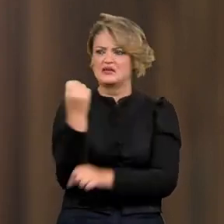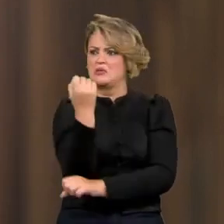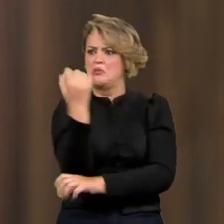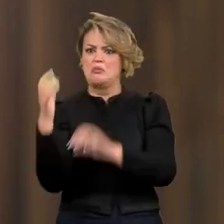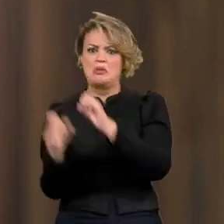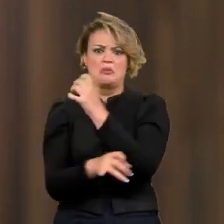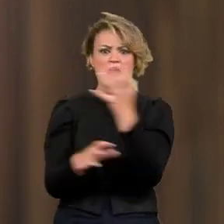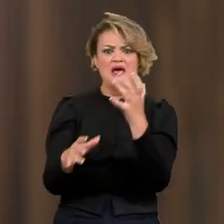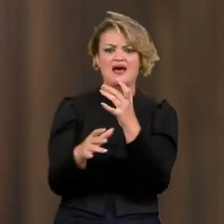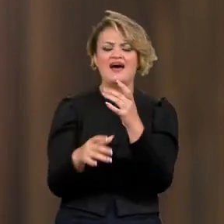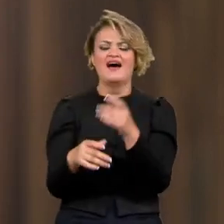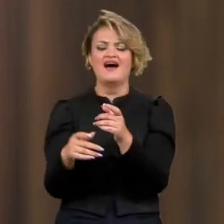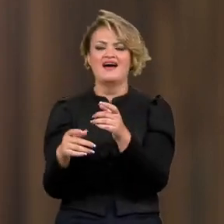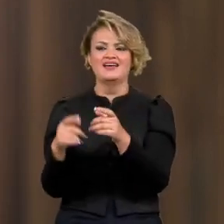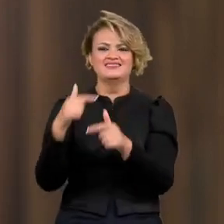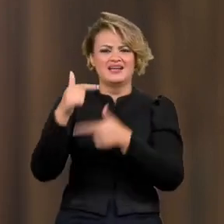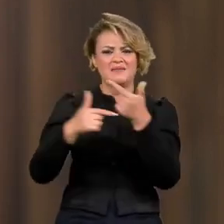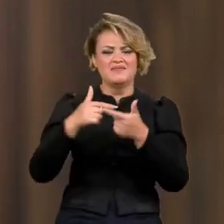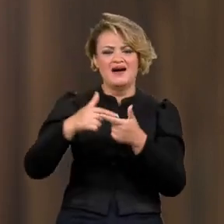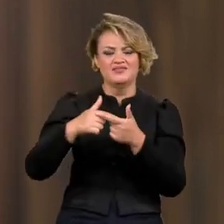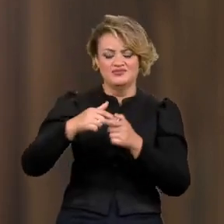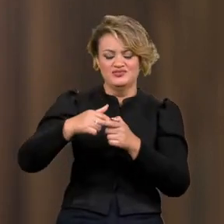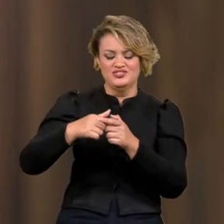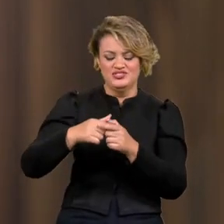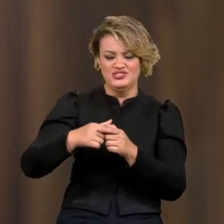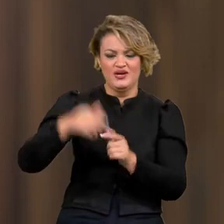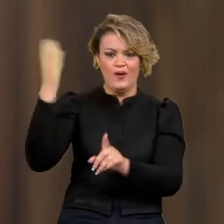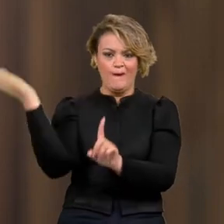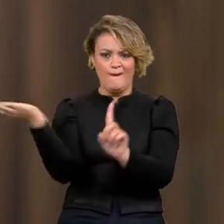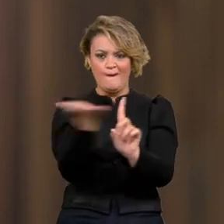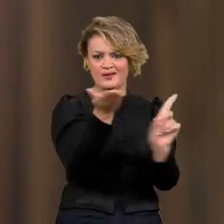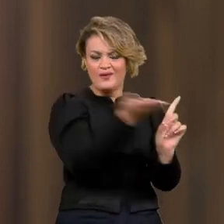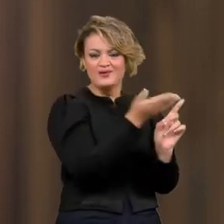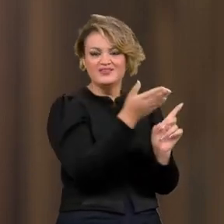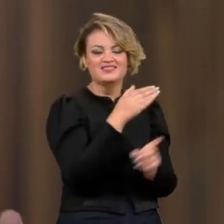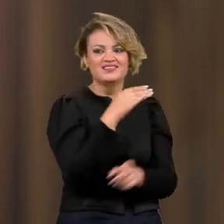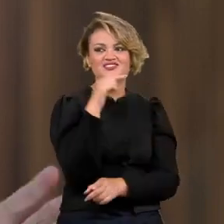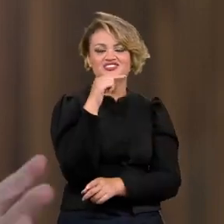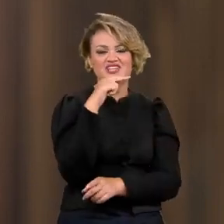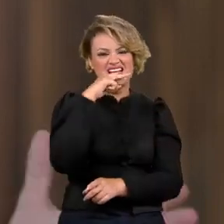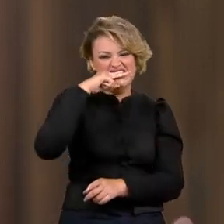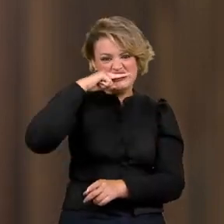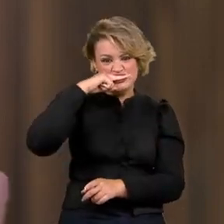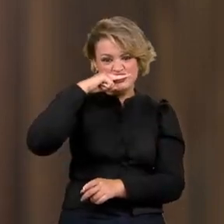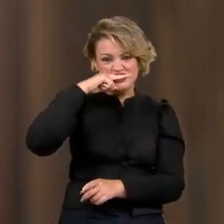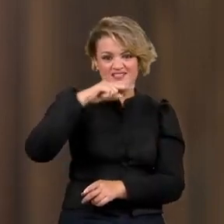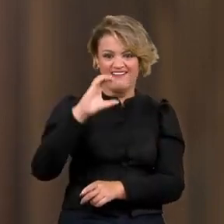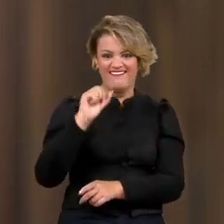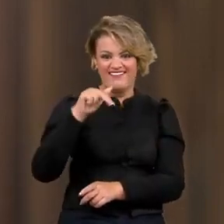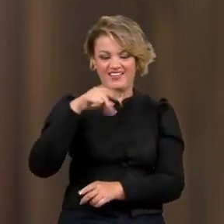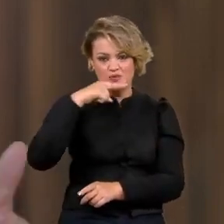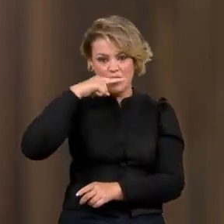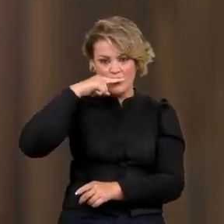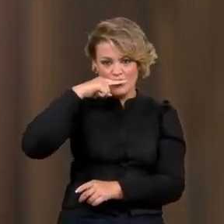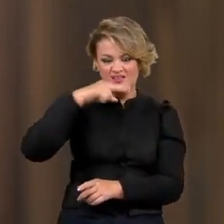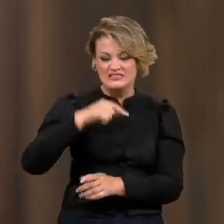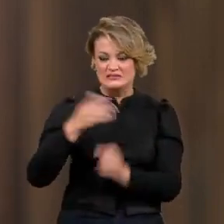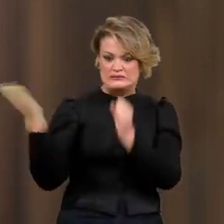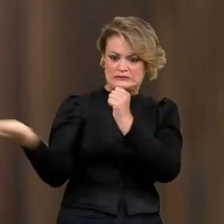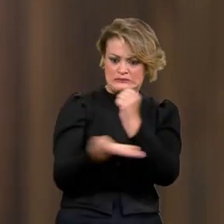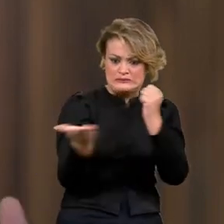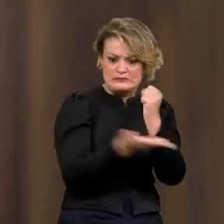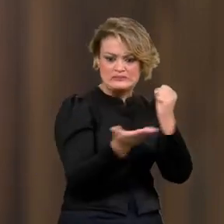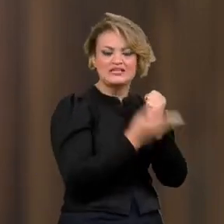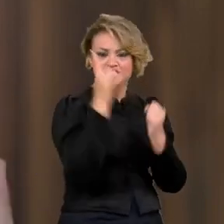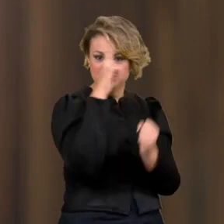de corte de cana eu acho que talvez os trabalhos mais difíceis que tem para o ser humano né E era seis meses de trabalho seis meses sem trabalho né Por causa da